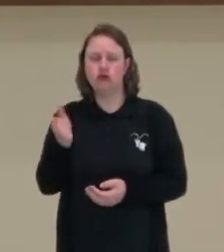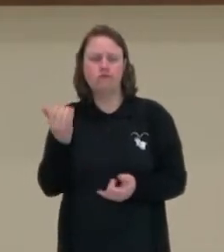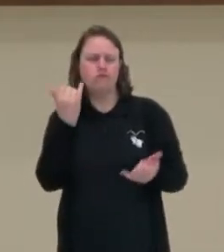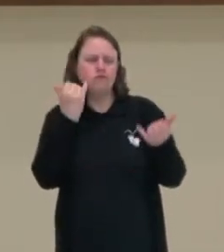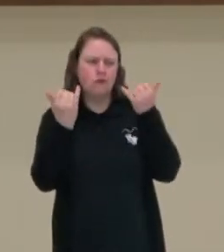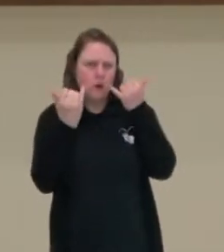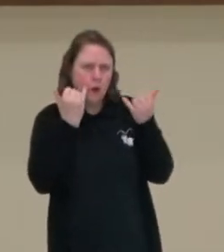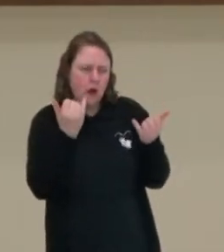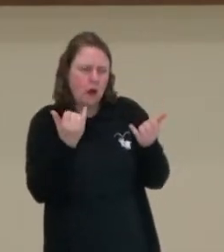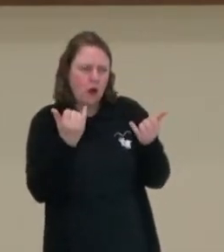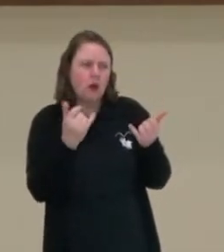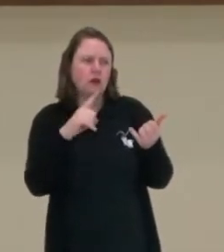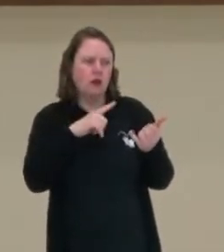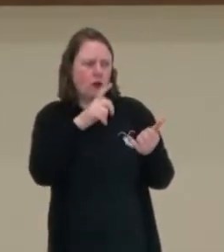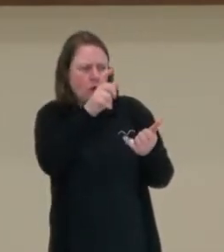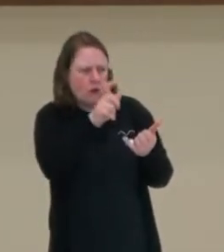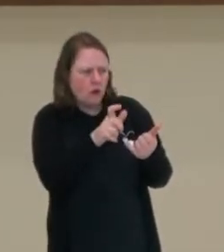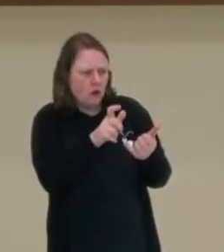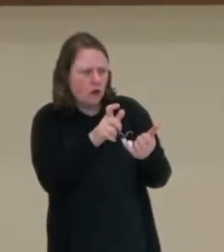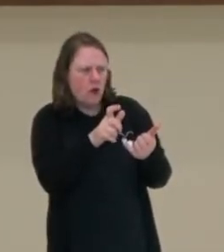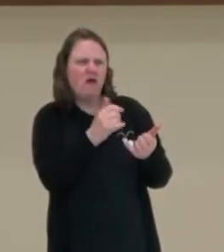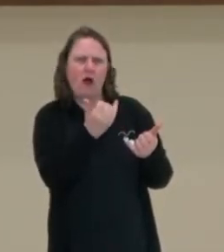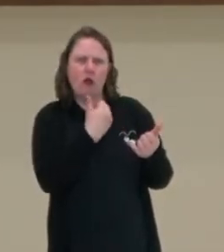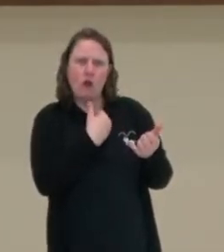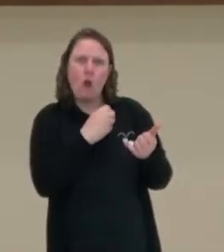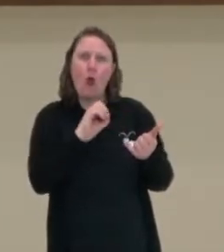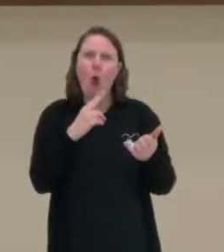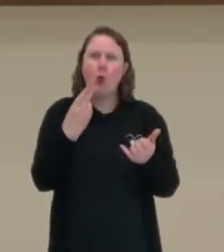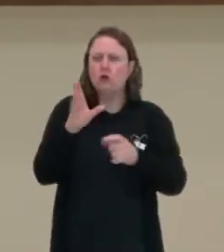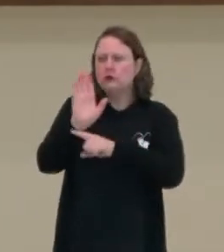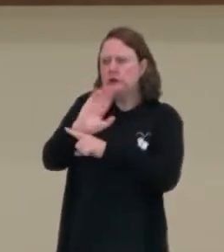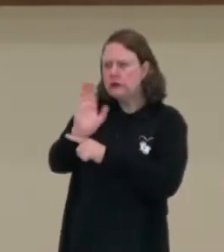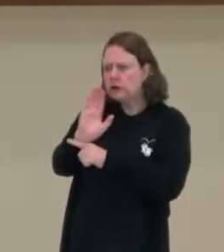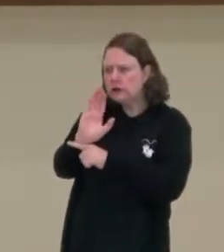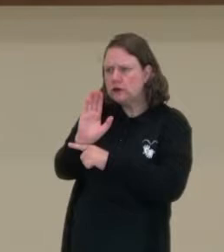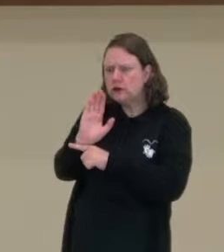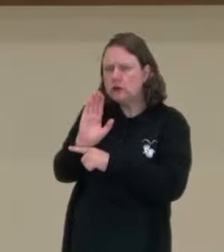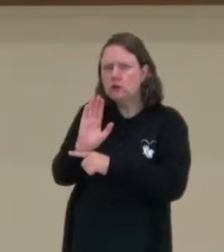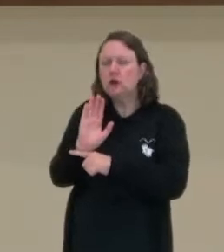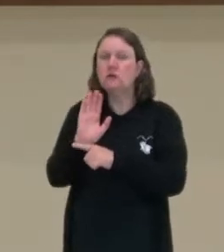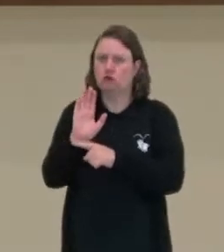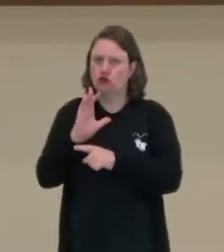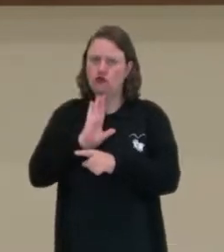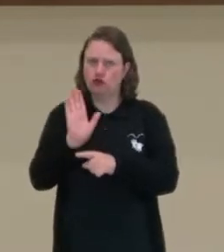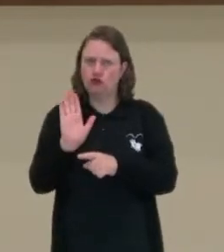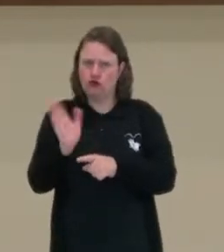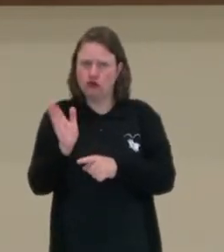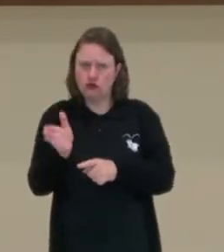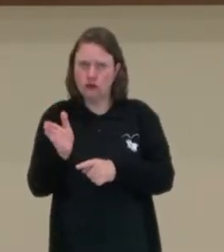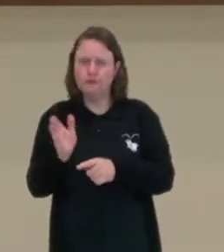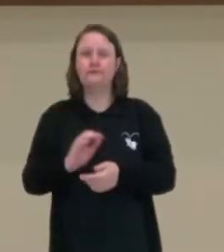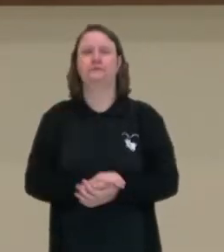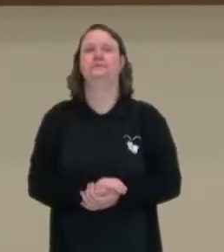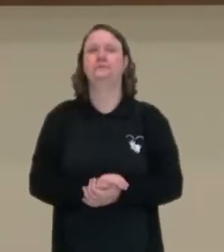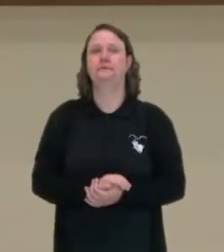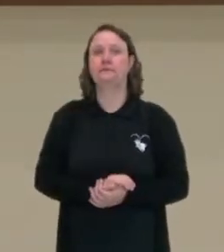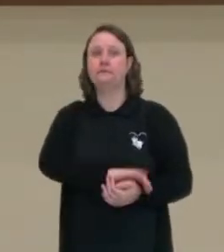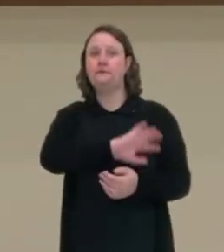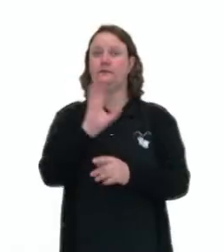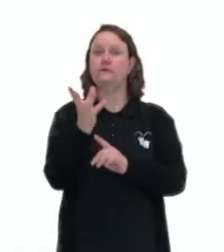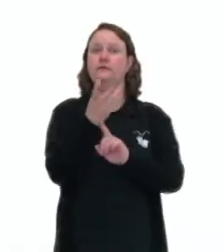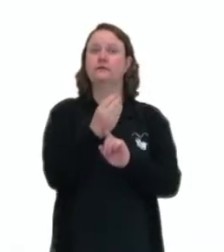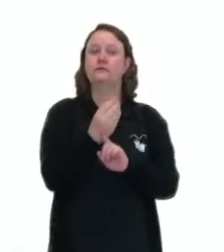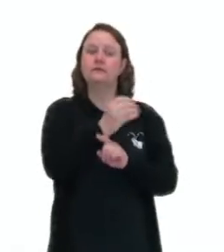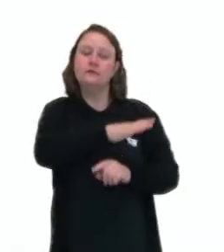essa palavra em algum outro lugar, de repente até mesmo no cinema, em algum filme? A arte